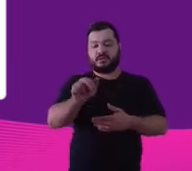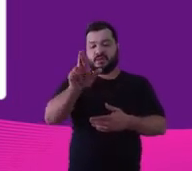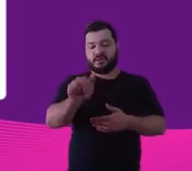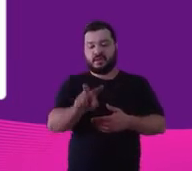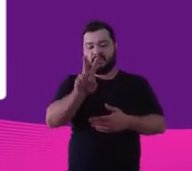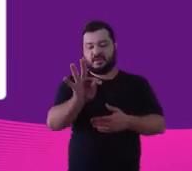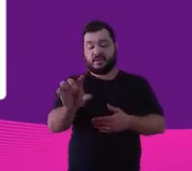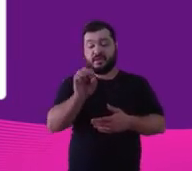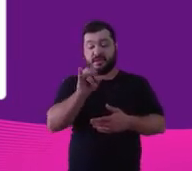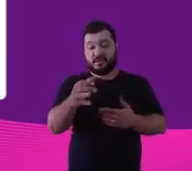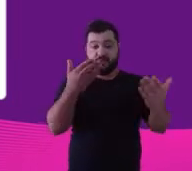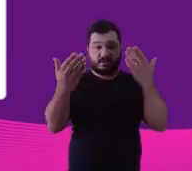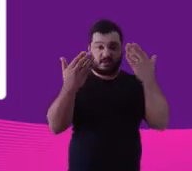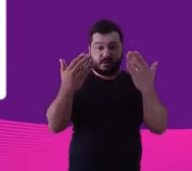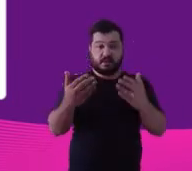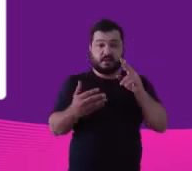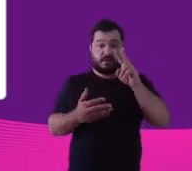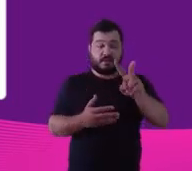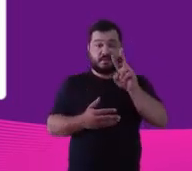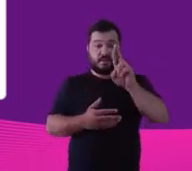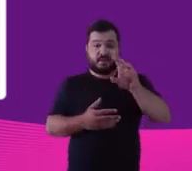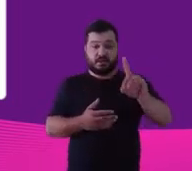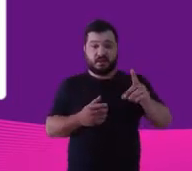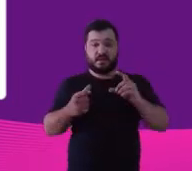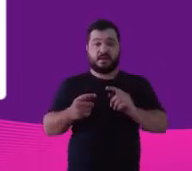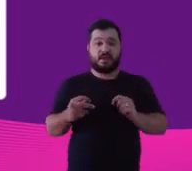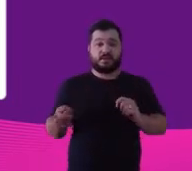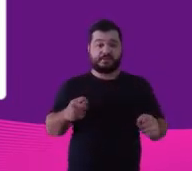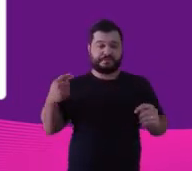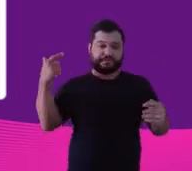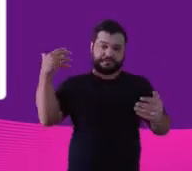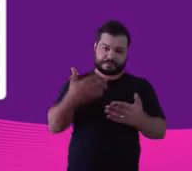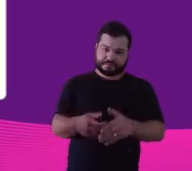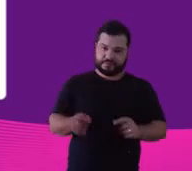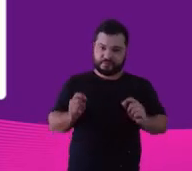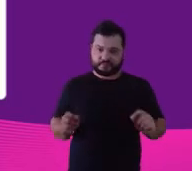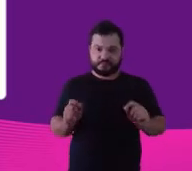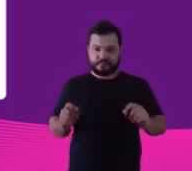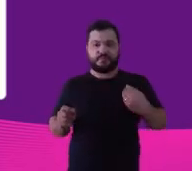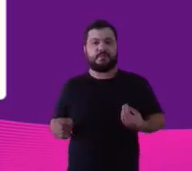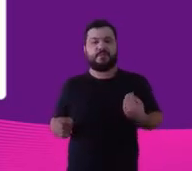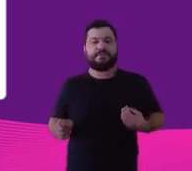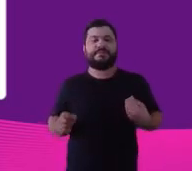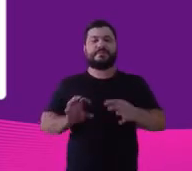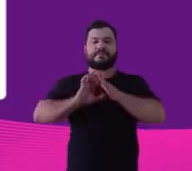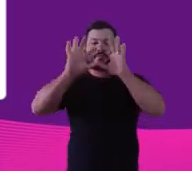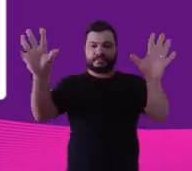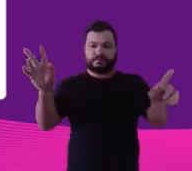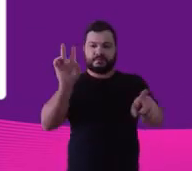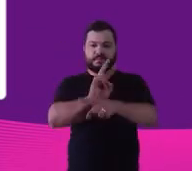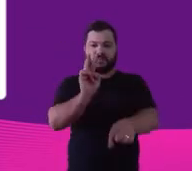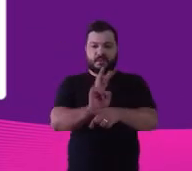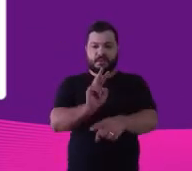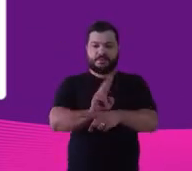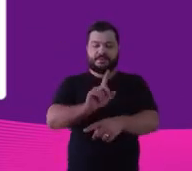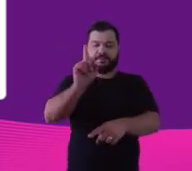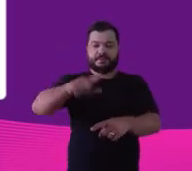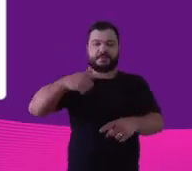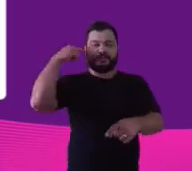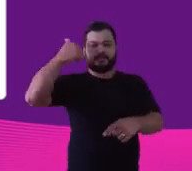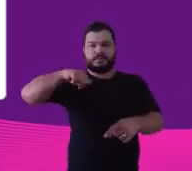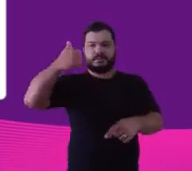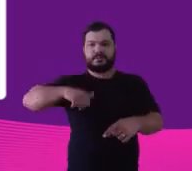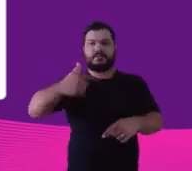ver tendo comparado ao brde nesse controle histórico considerado suspeito de proteção é uma análise